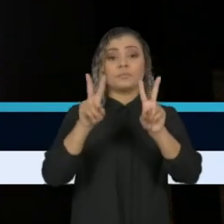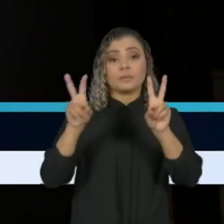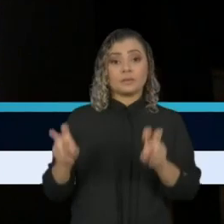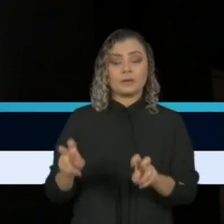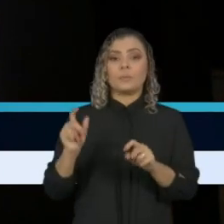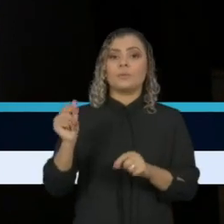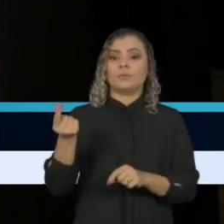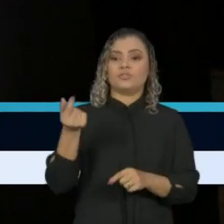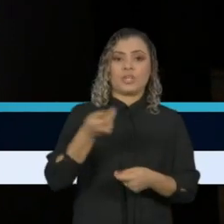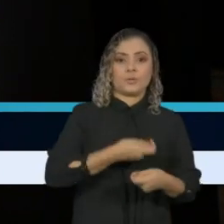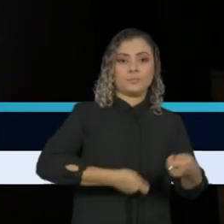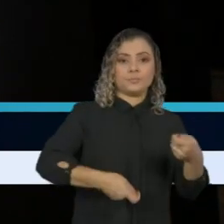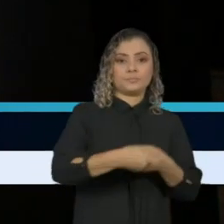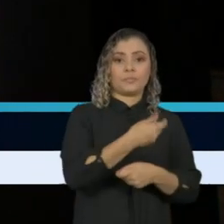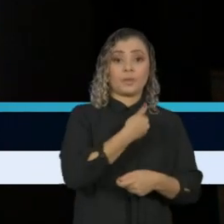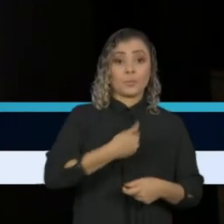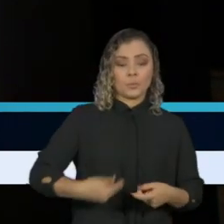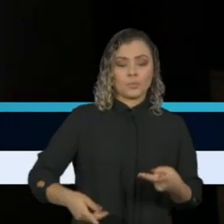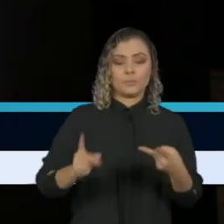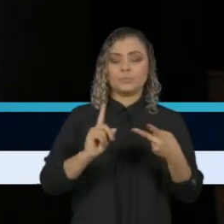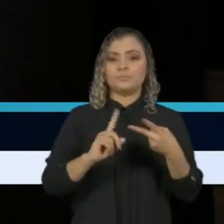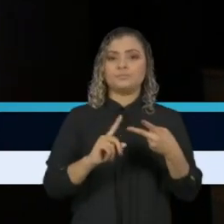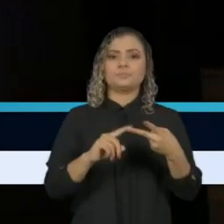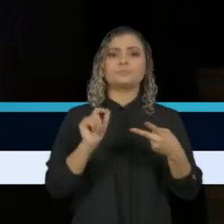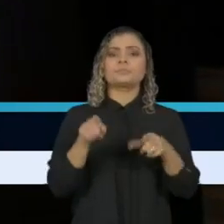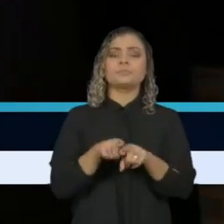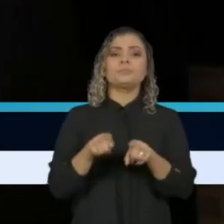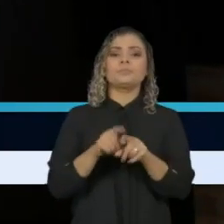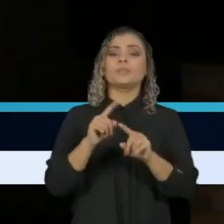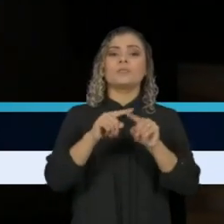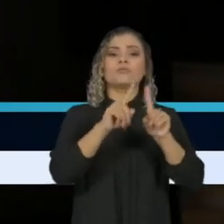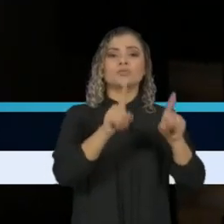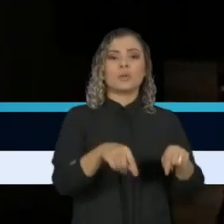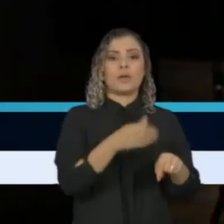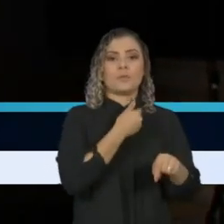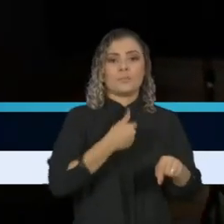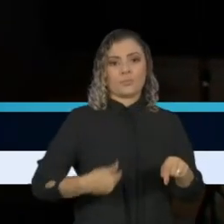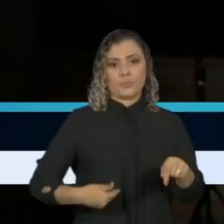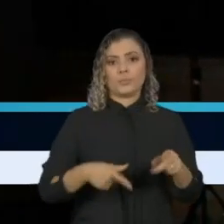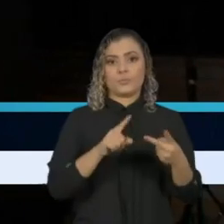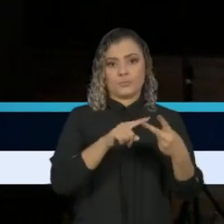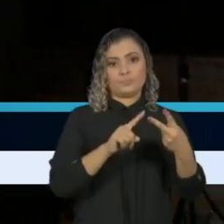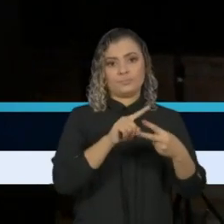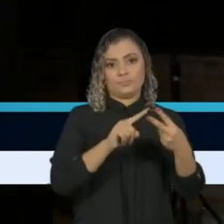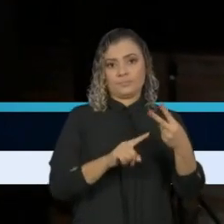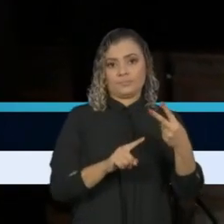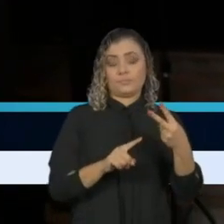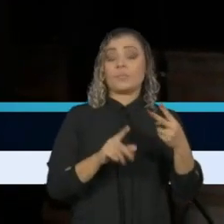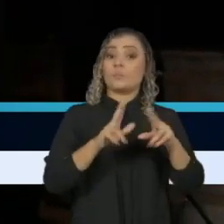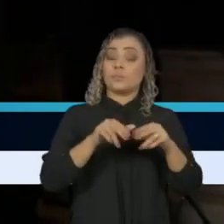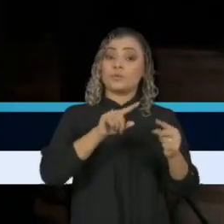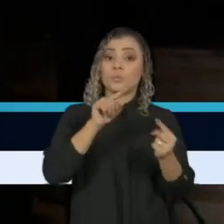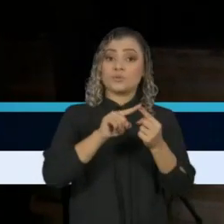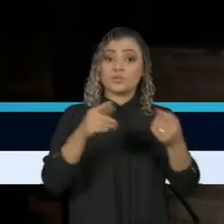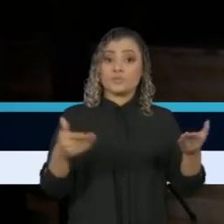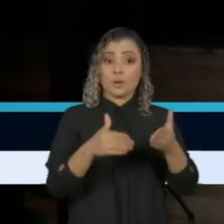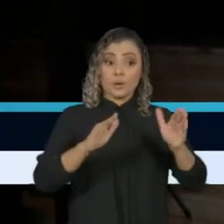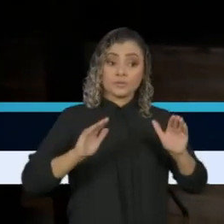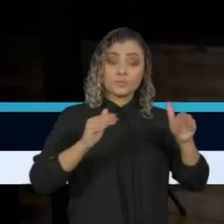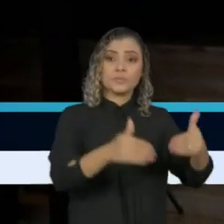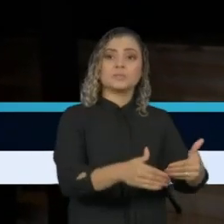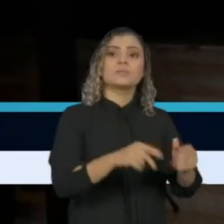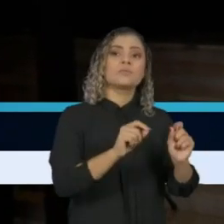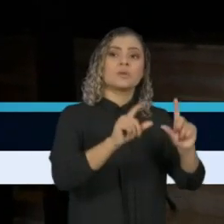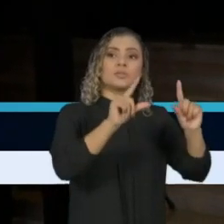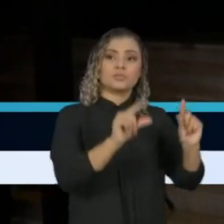da máquina pública e outro que trata do funcionalismo da máquina pública. Então nós temos uma meta específica geral